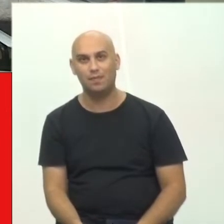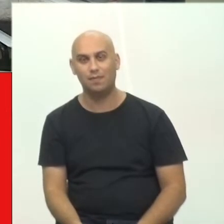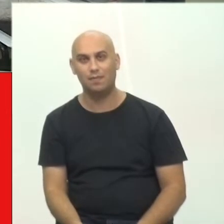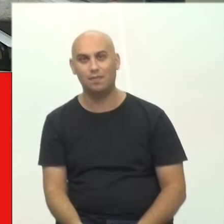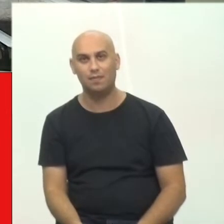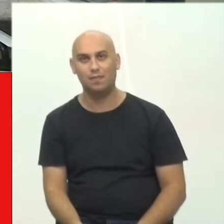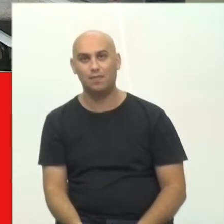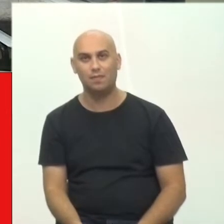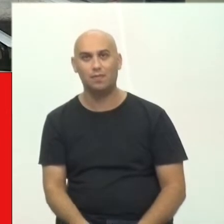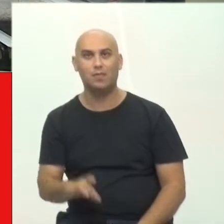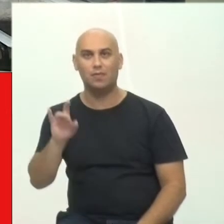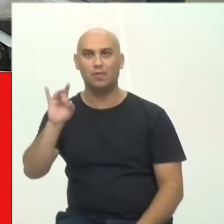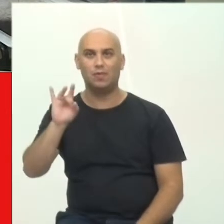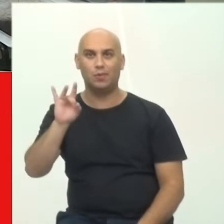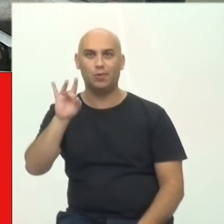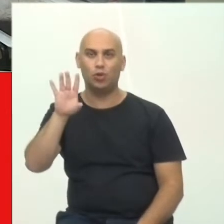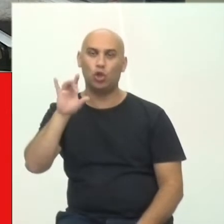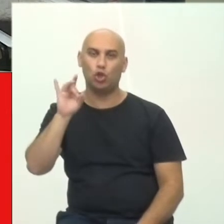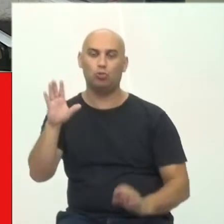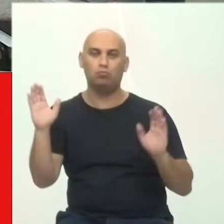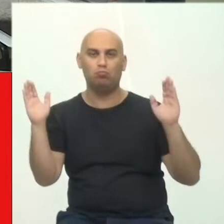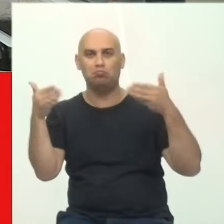Não, eu acho que é isso.